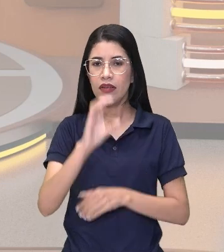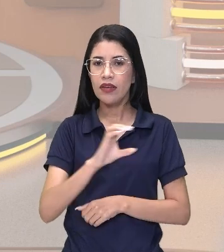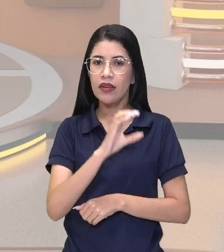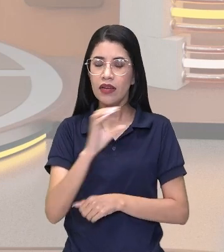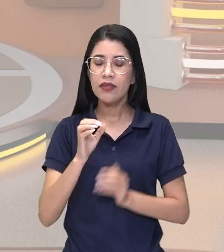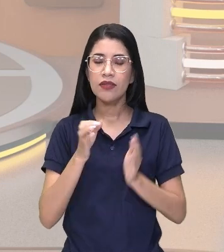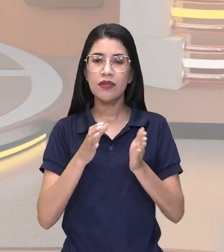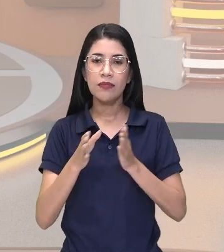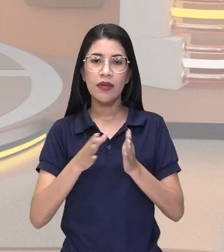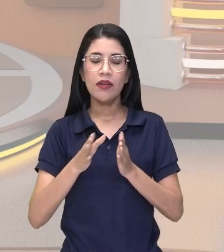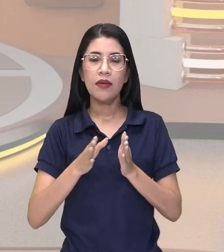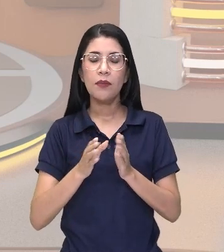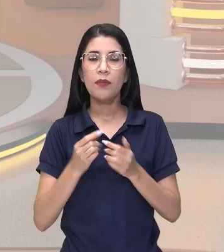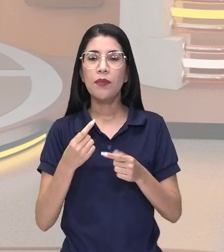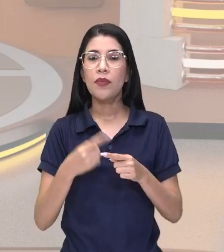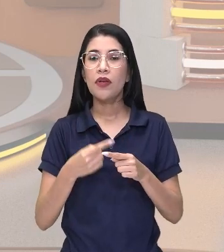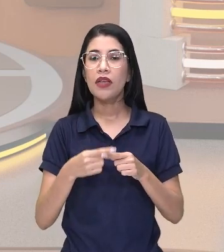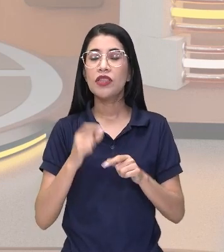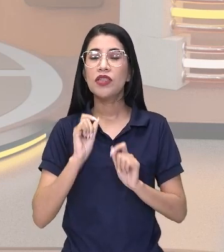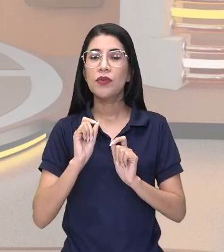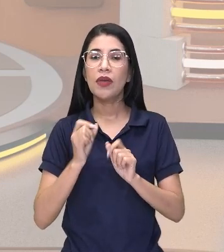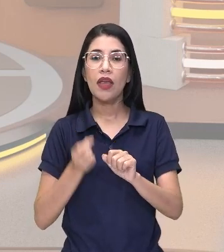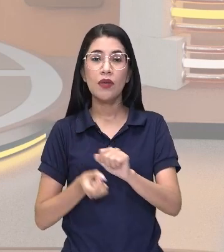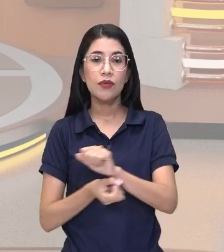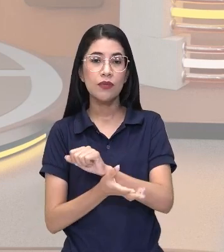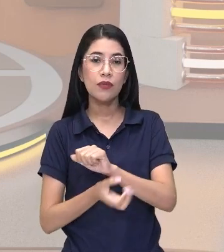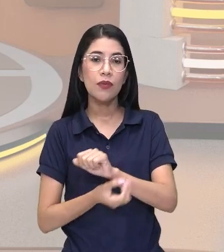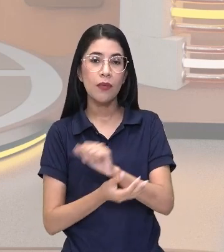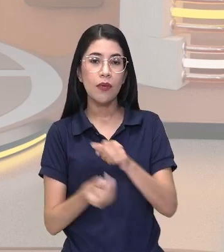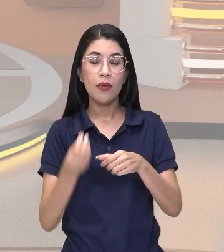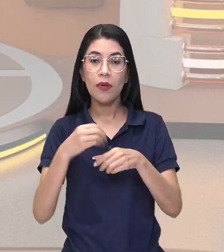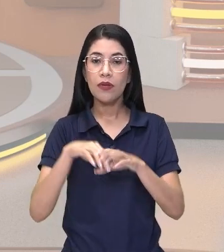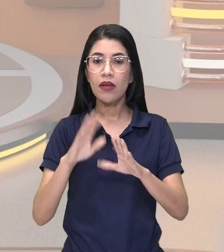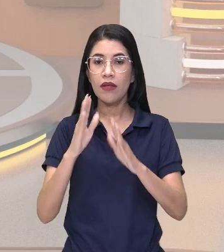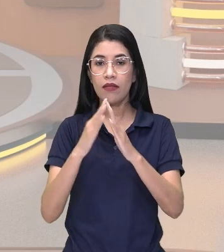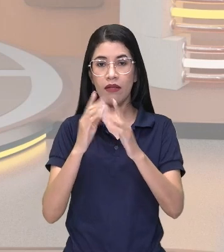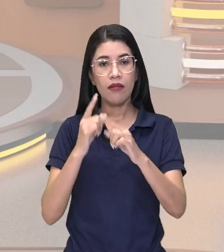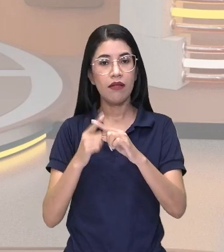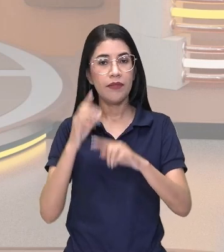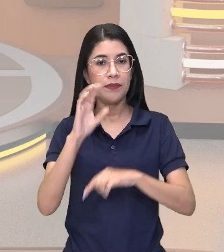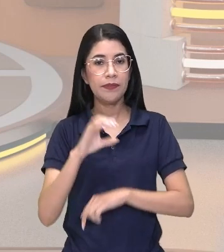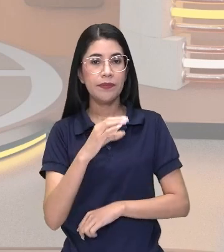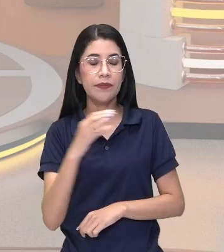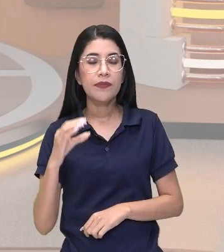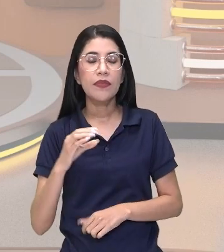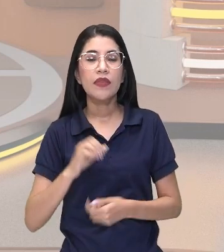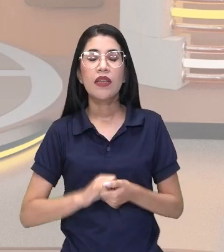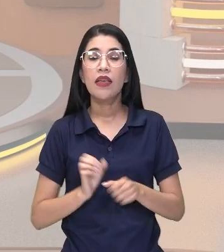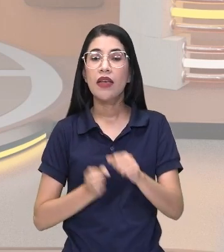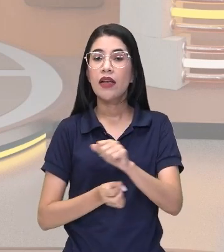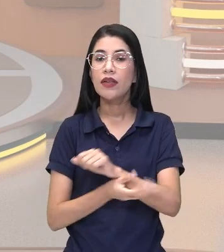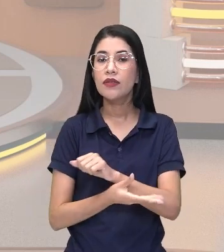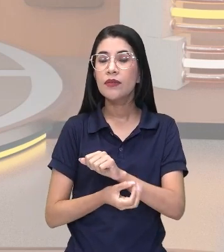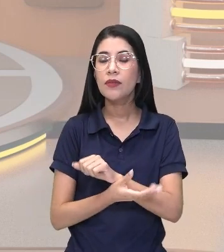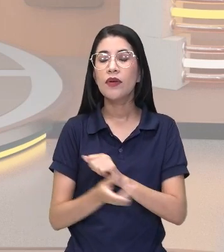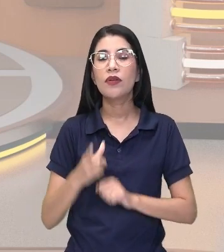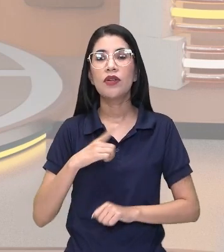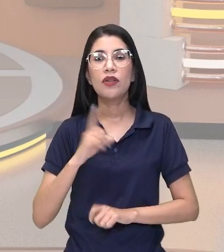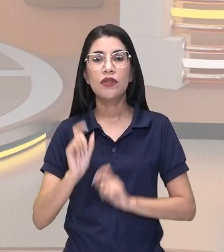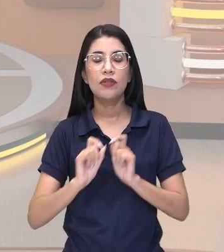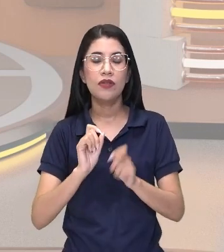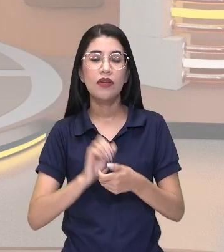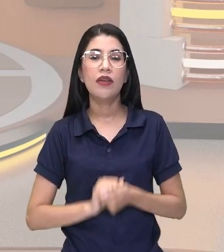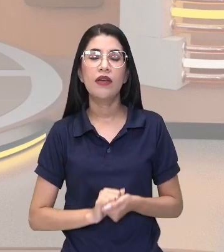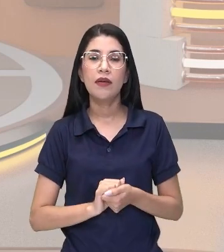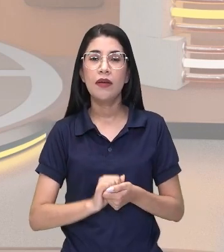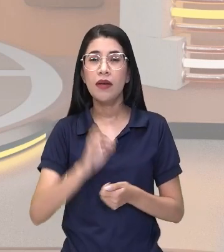momento pela sua corrupção de dentro da própria instituição. E toda essa corrupção ela era acentuada ainda